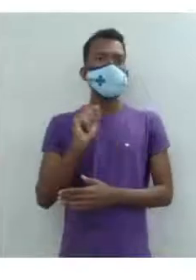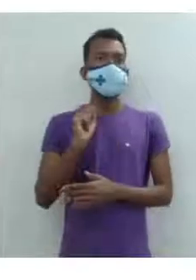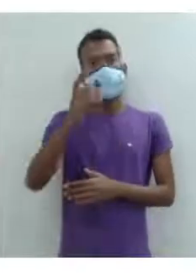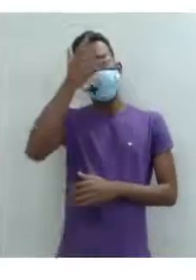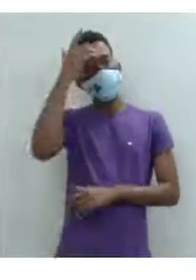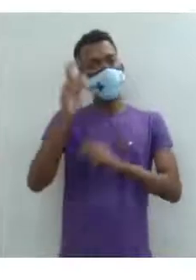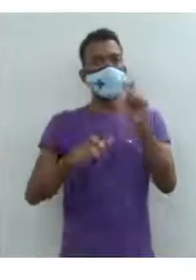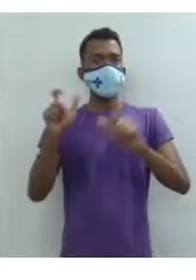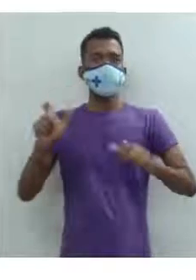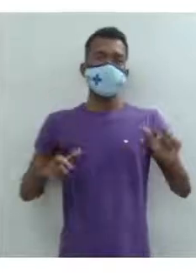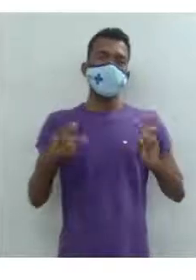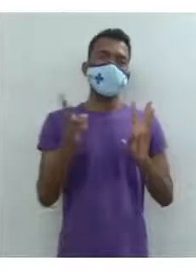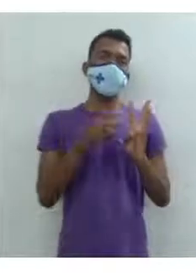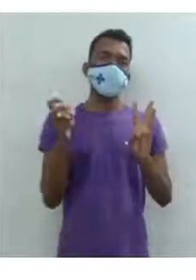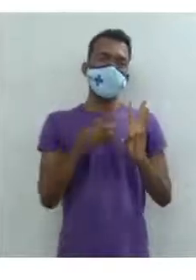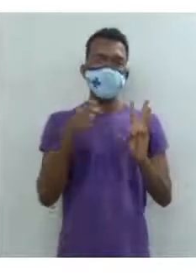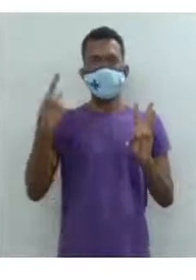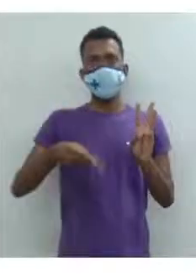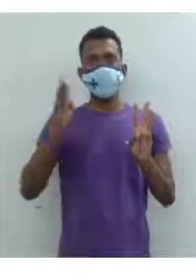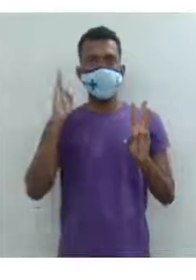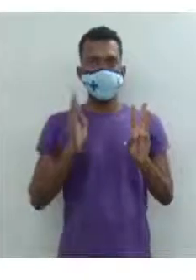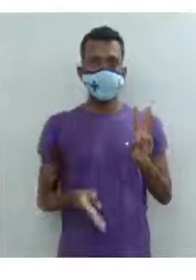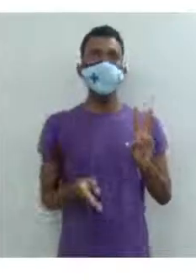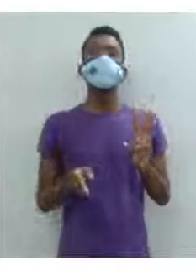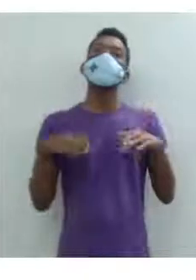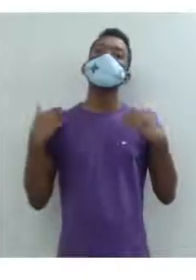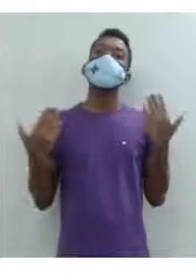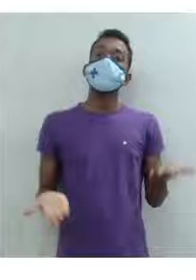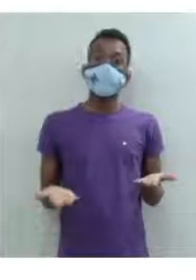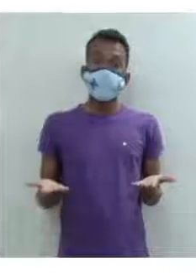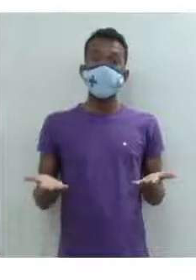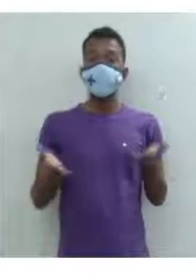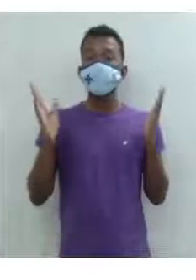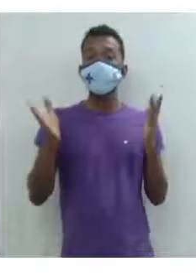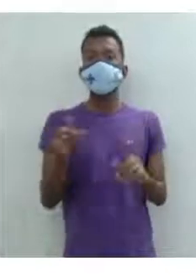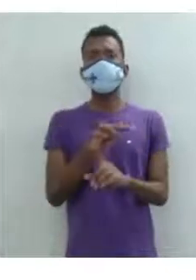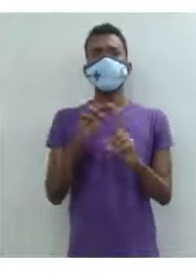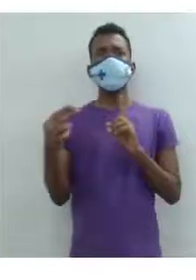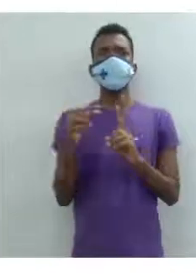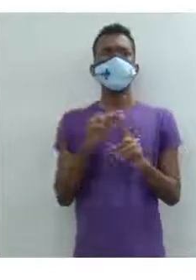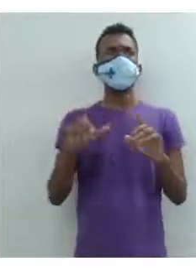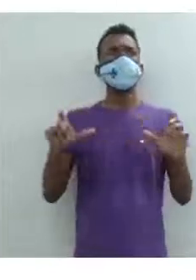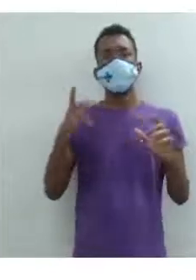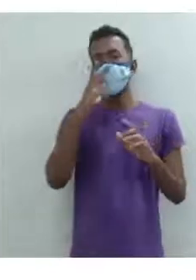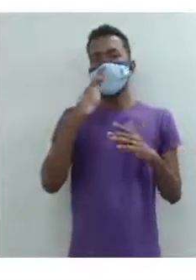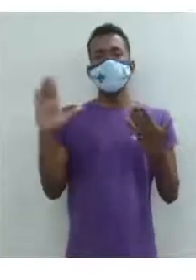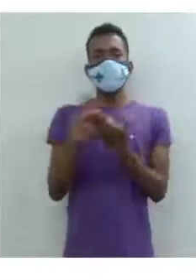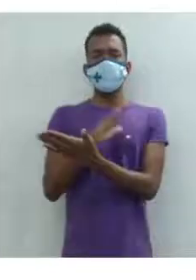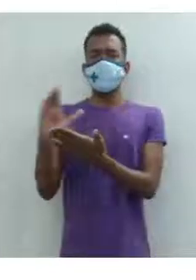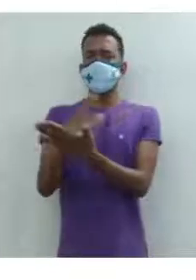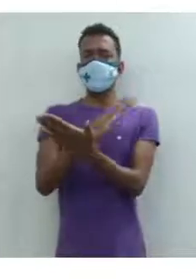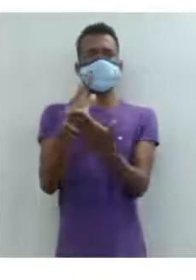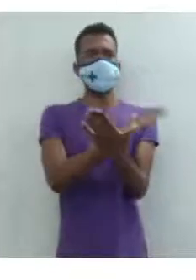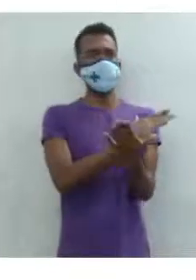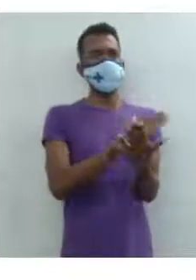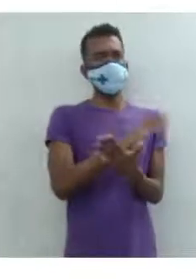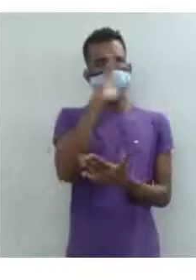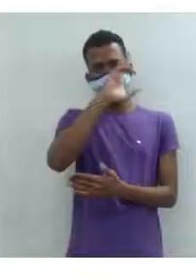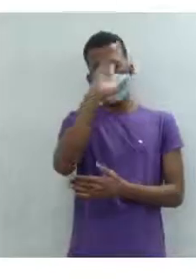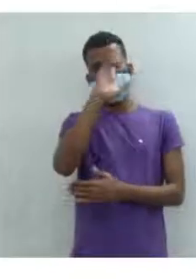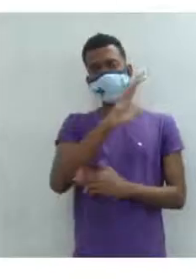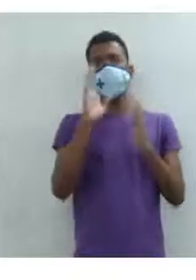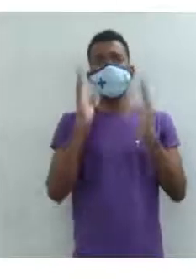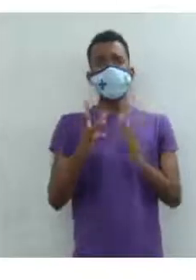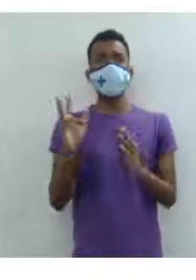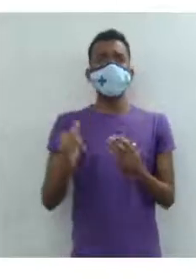povos indígenas, né? Então, passou a ser visto como contingência histórica, algo a